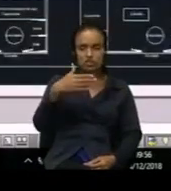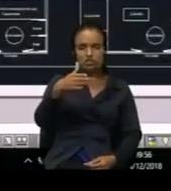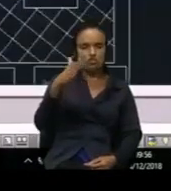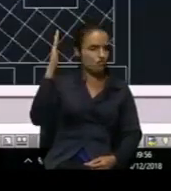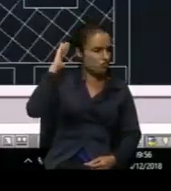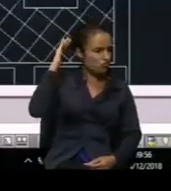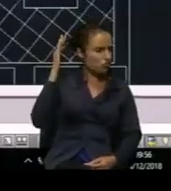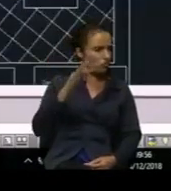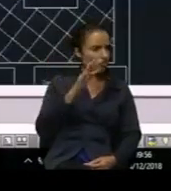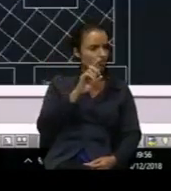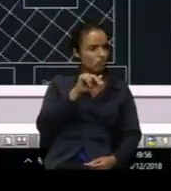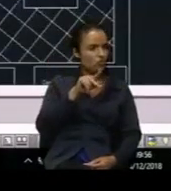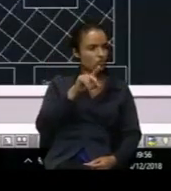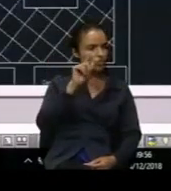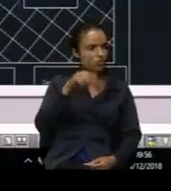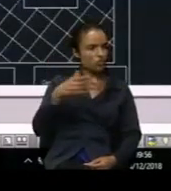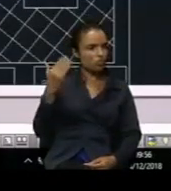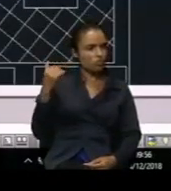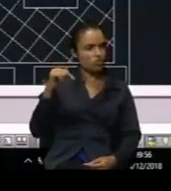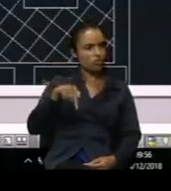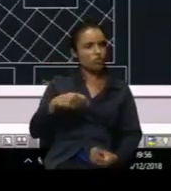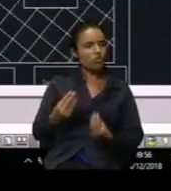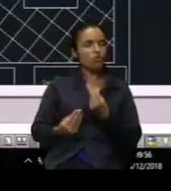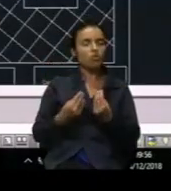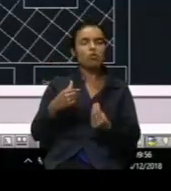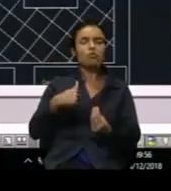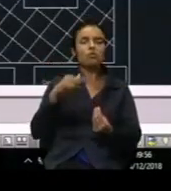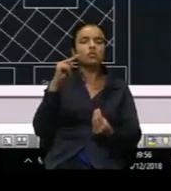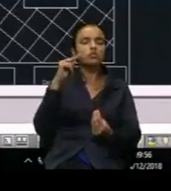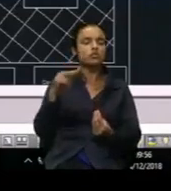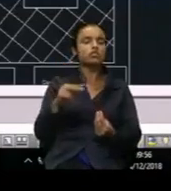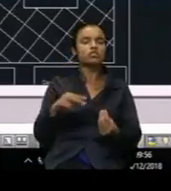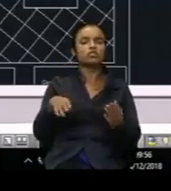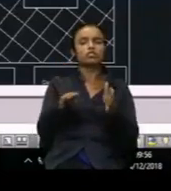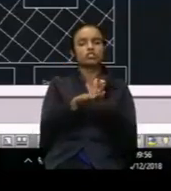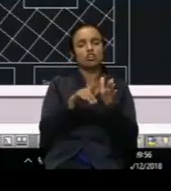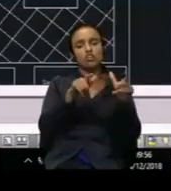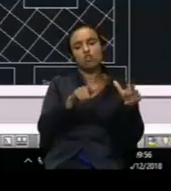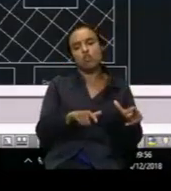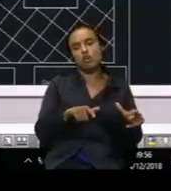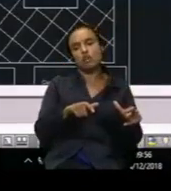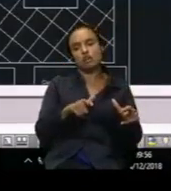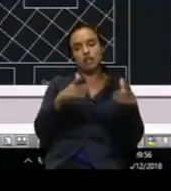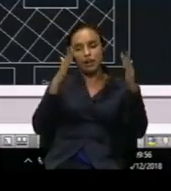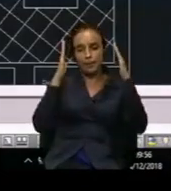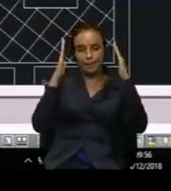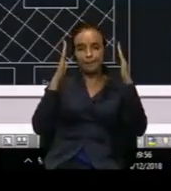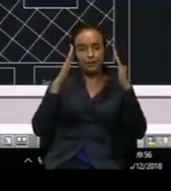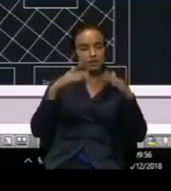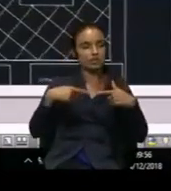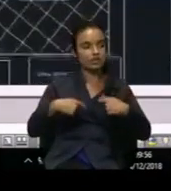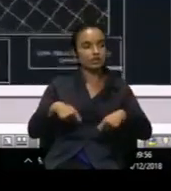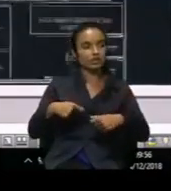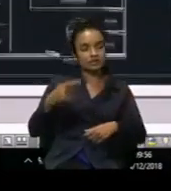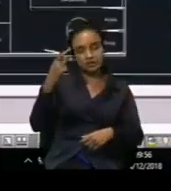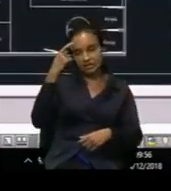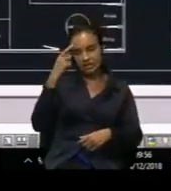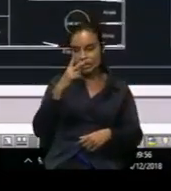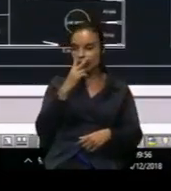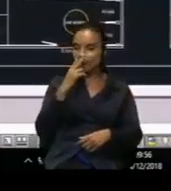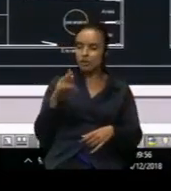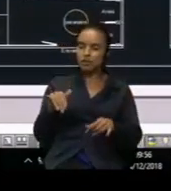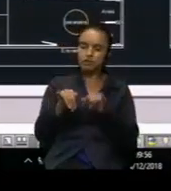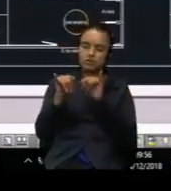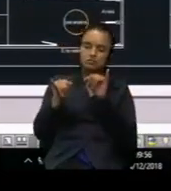obra, como que eu ia conseguir chegar com um caminhão aqui para depositar ela? Então, essas coisas a gente... Parece boba, né?